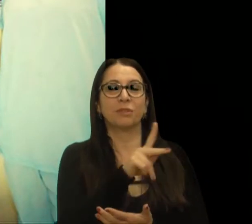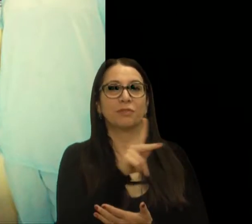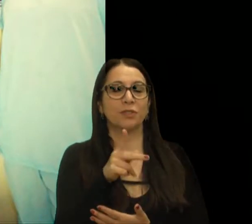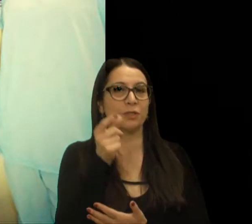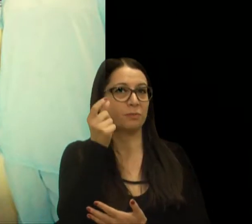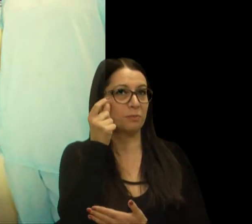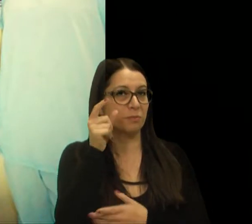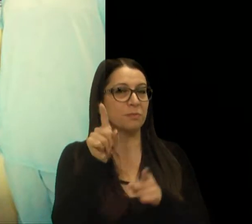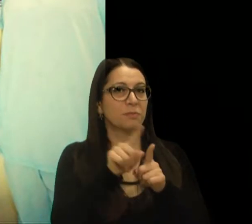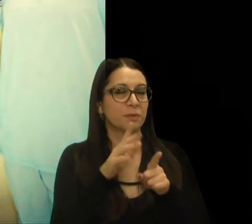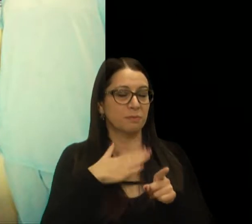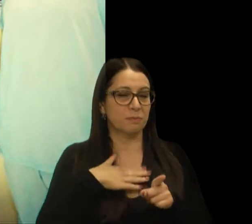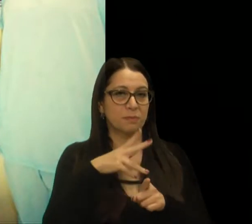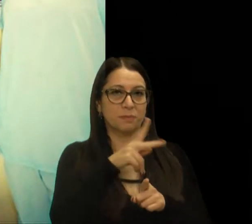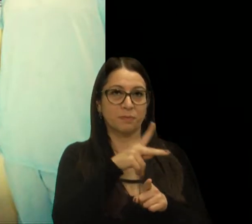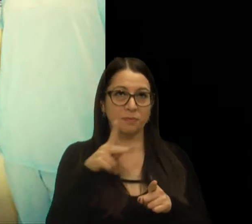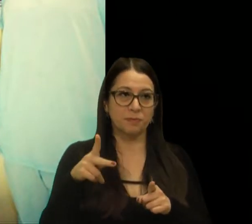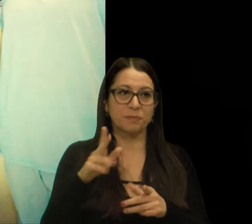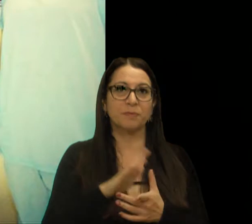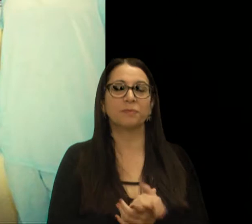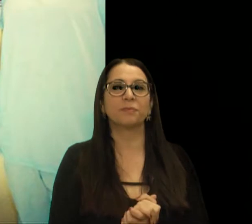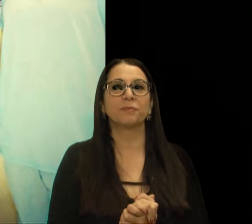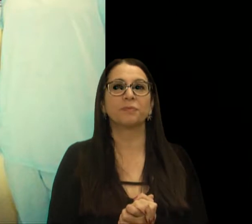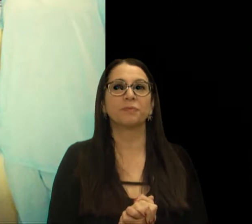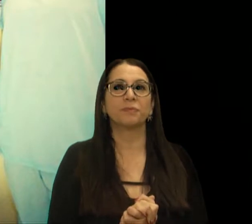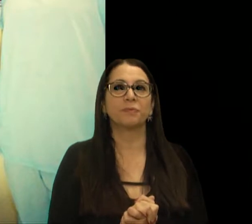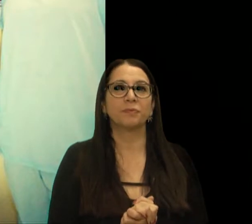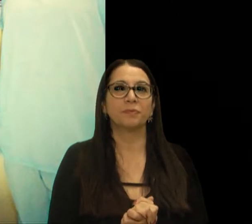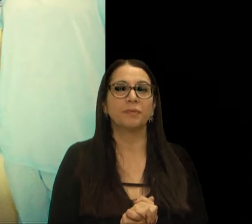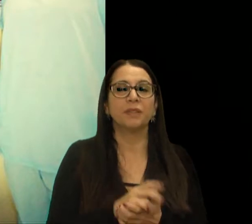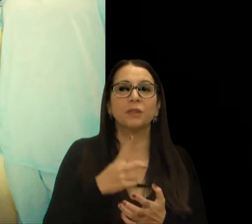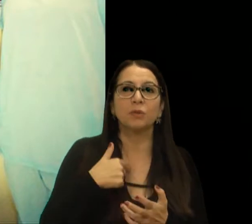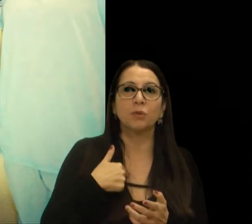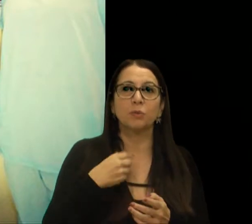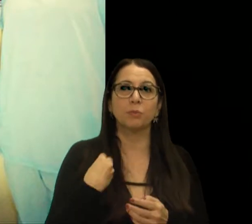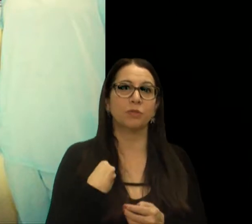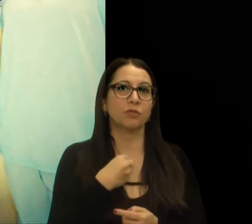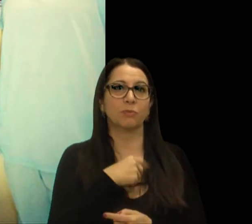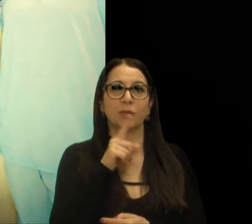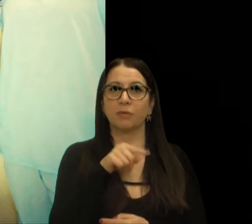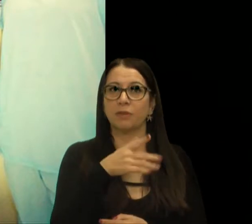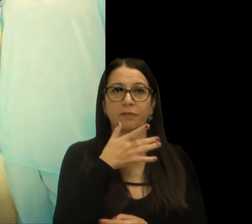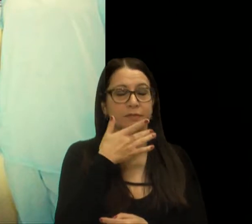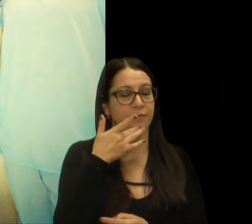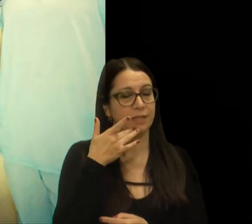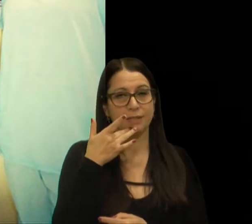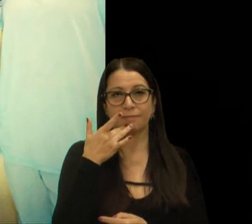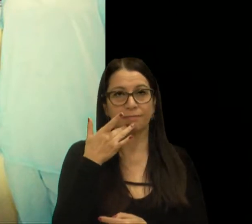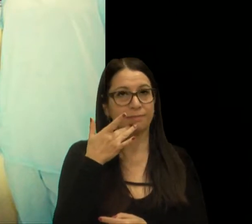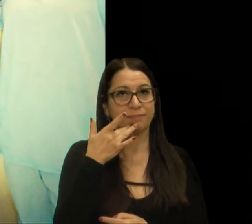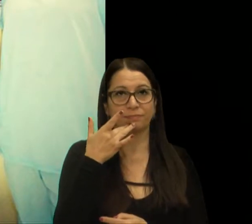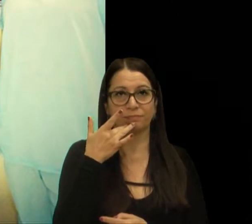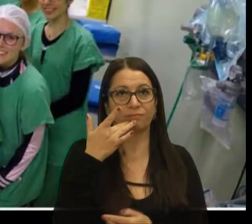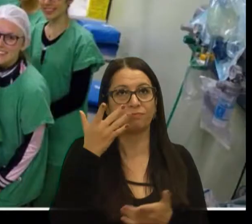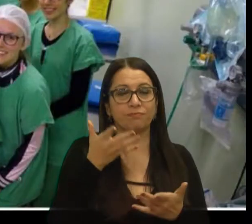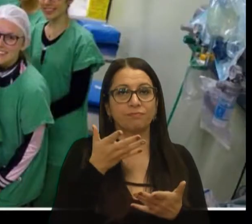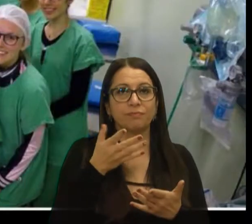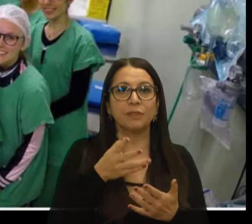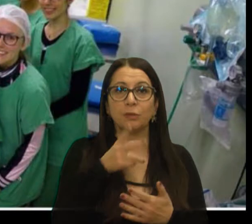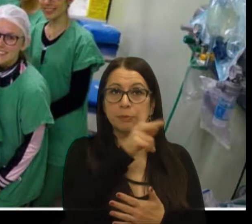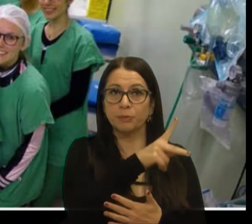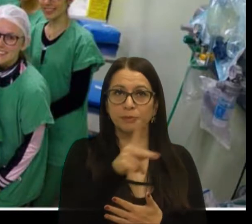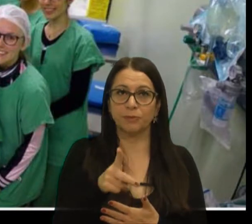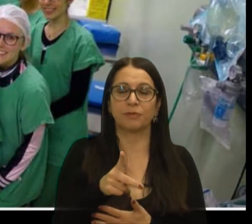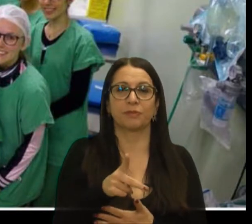foi meu professor também. E como medicina não é fácil, a gente como